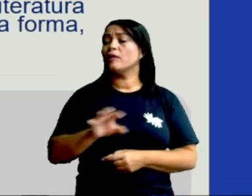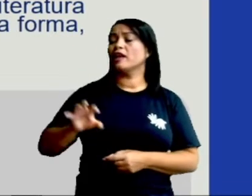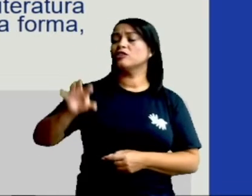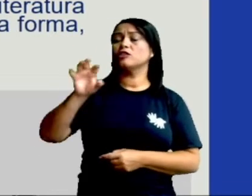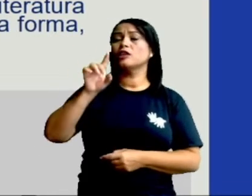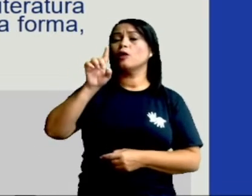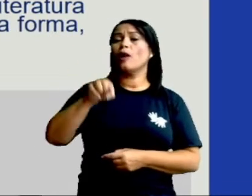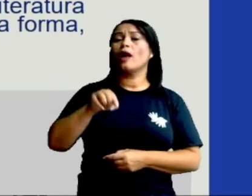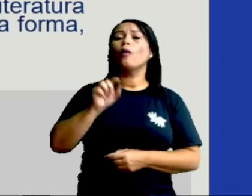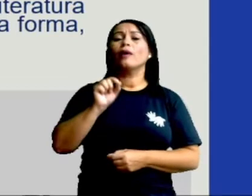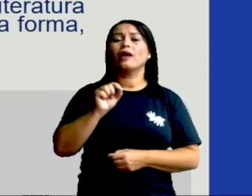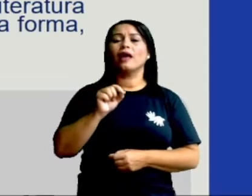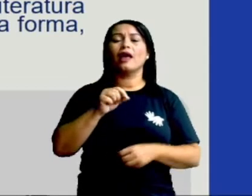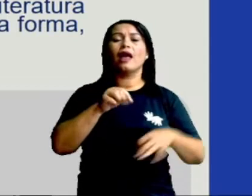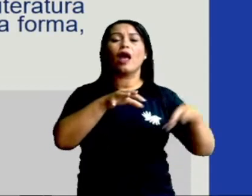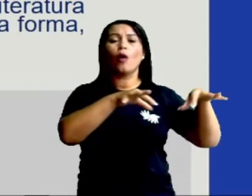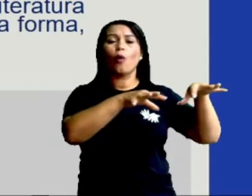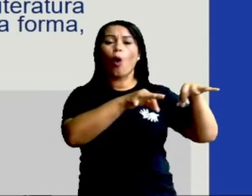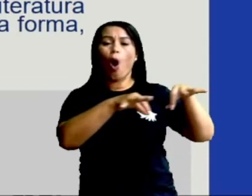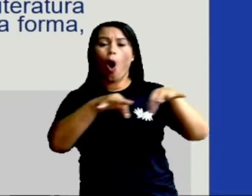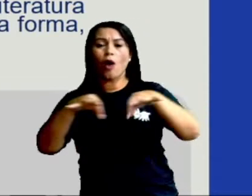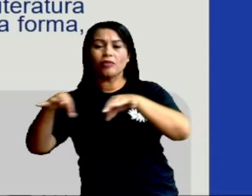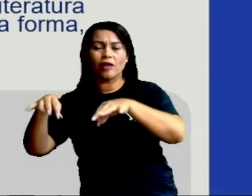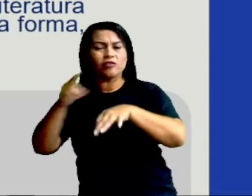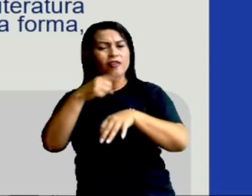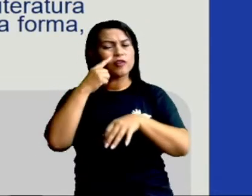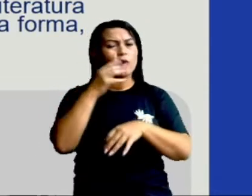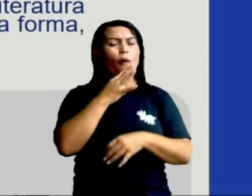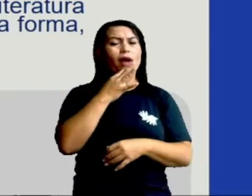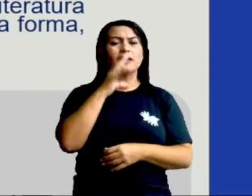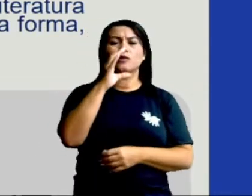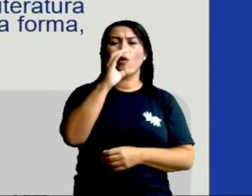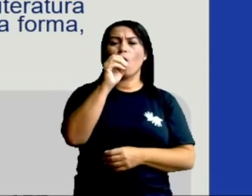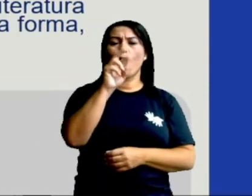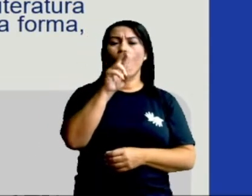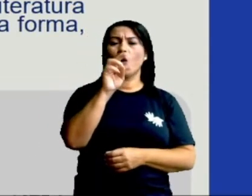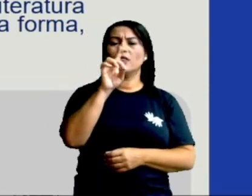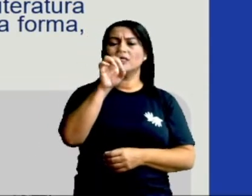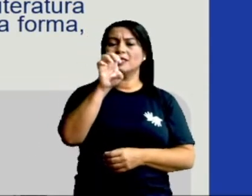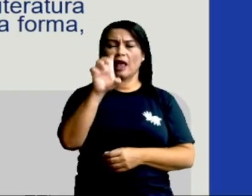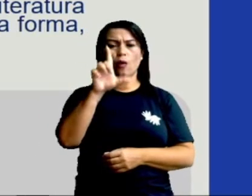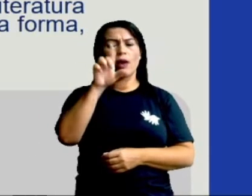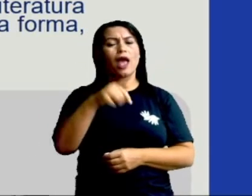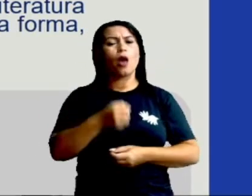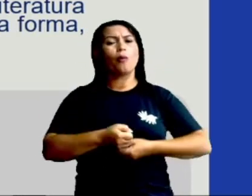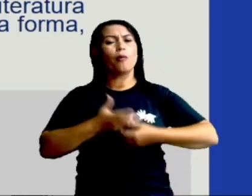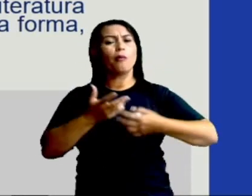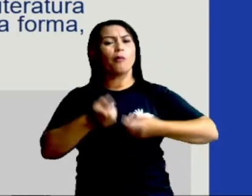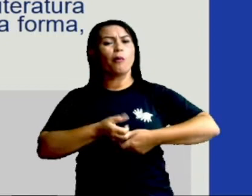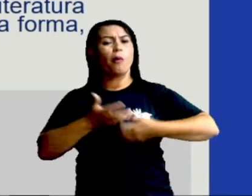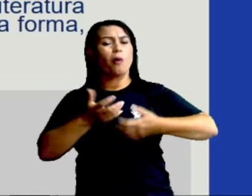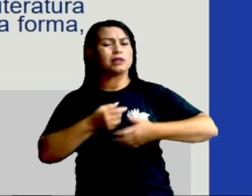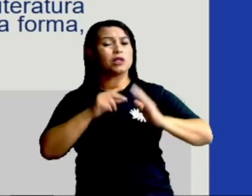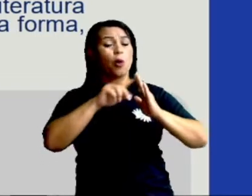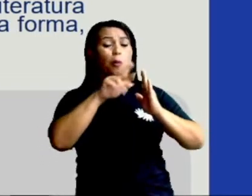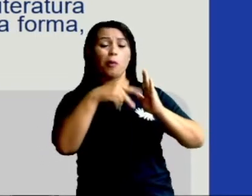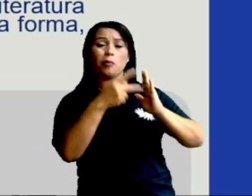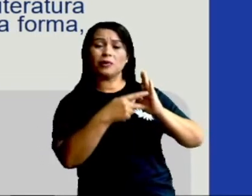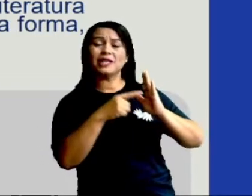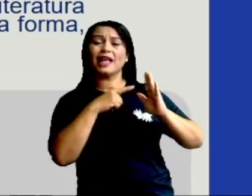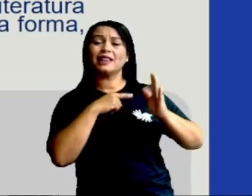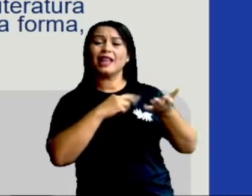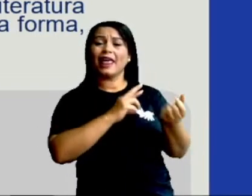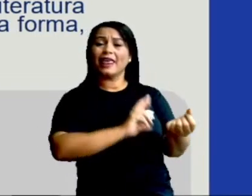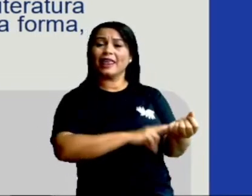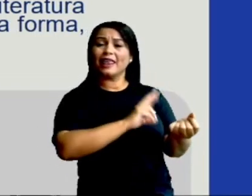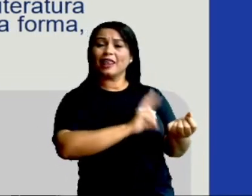região é o Cordel quem já ouviu falar aqui do cordel é uma espécie de poesia né que é em versos com